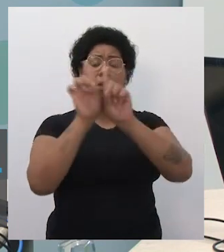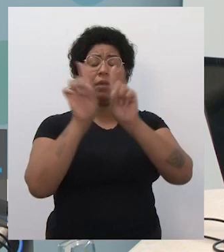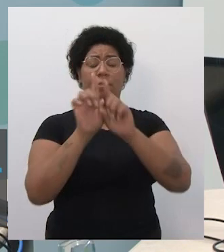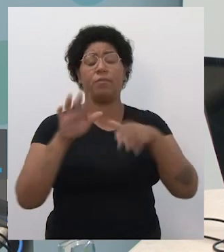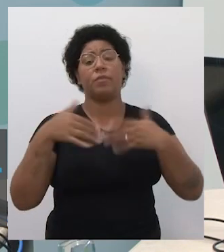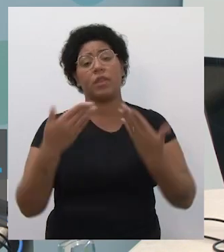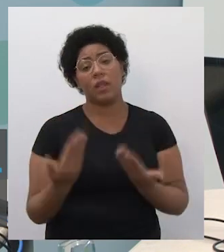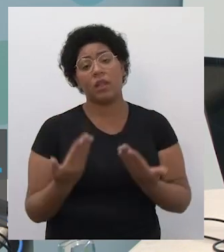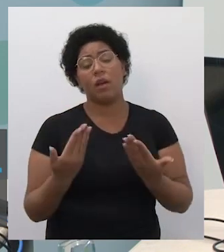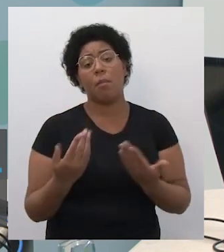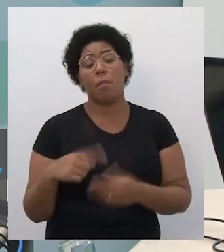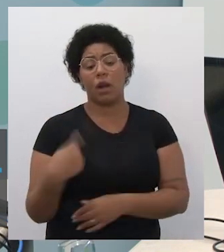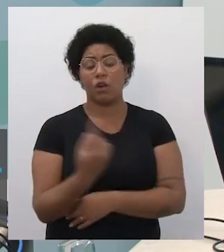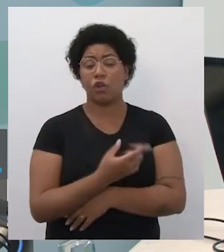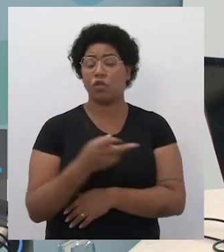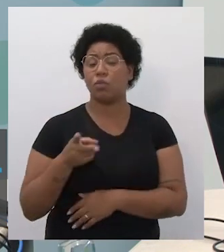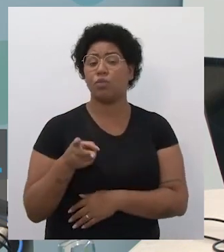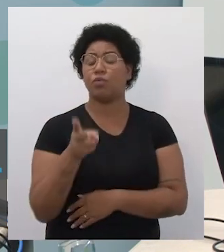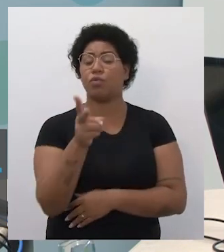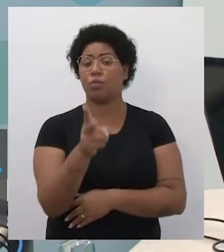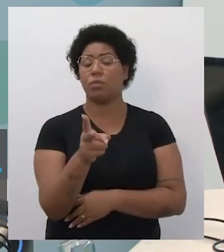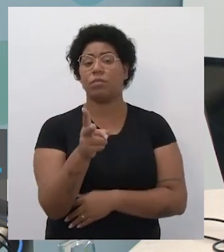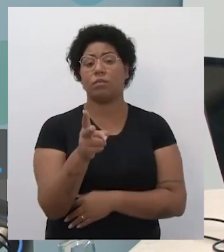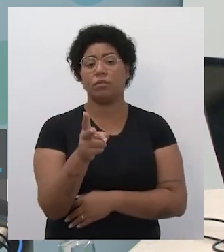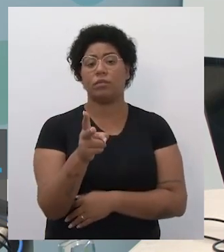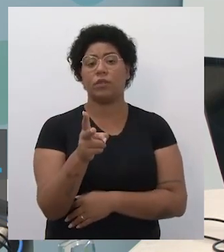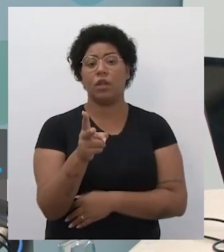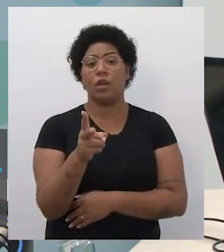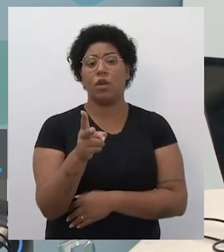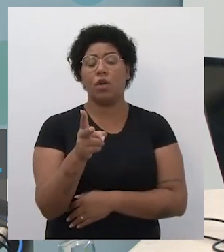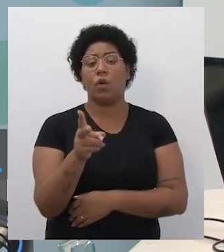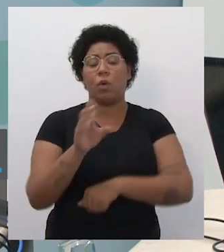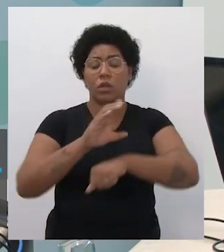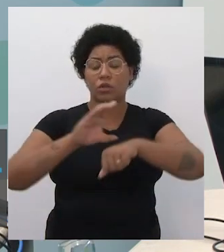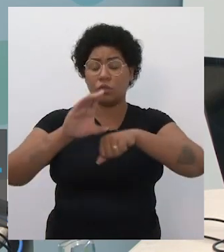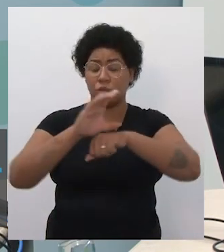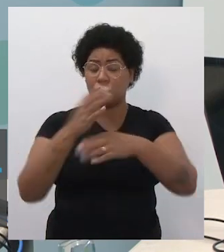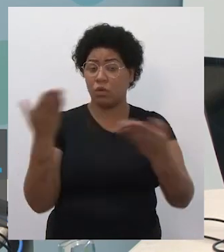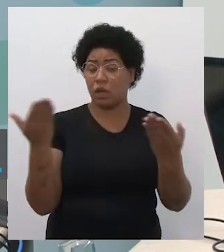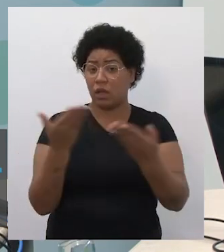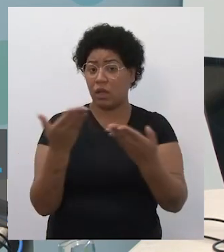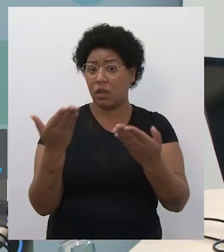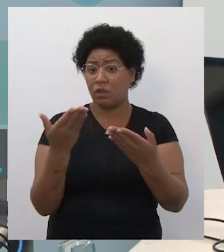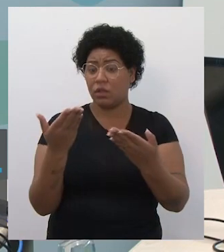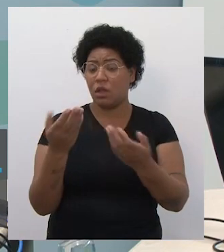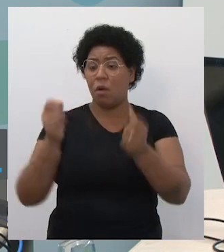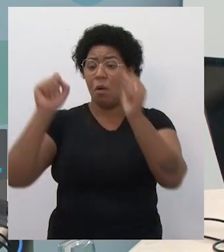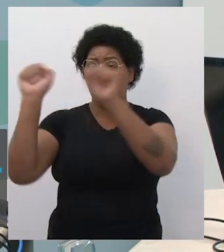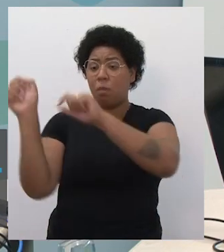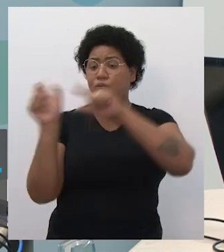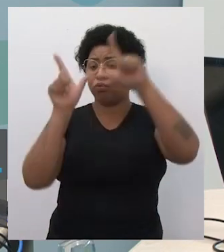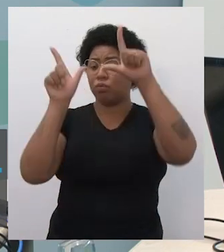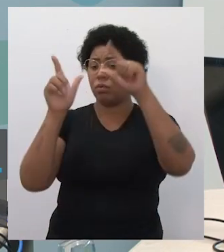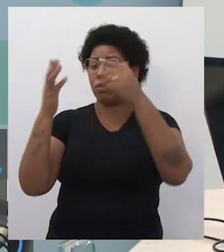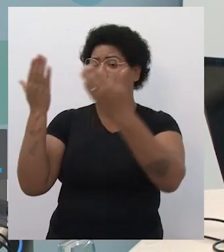então, para a gente continuar agora com essa formação, nós gostaríamos de pedir o próximo slide,